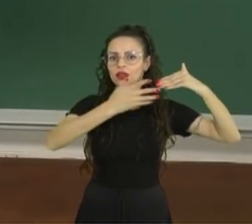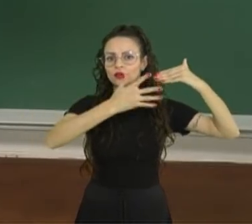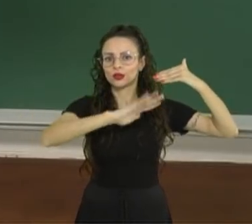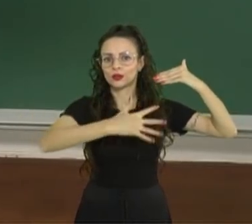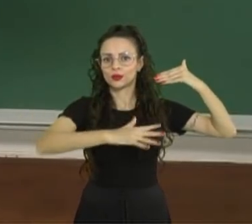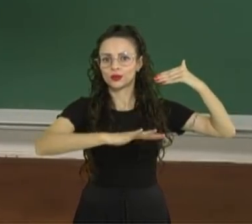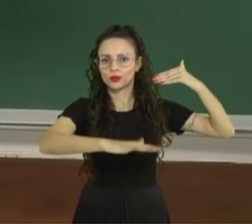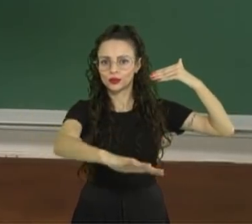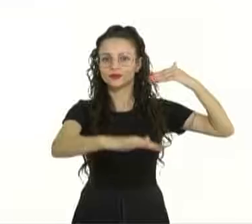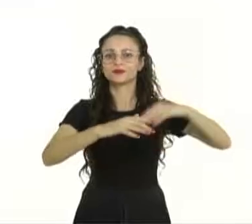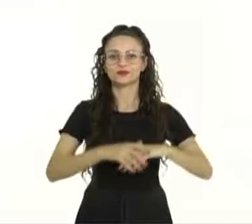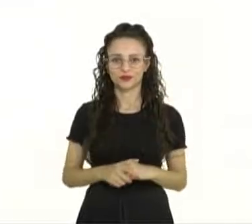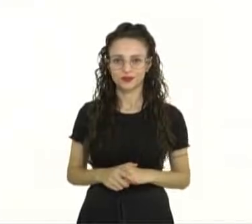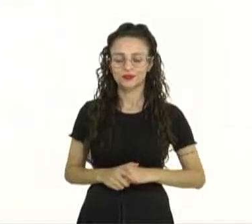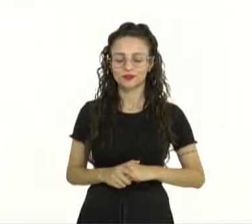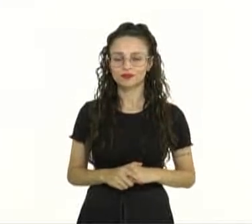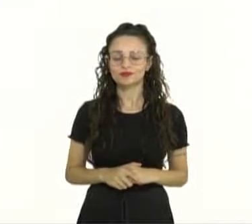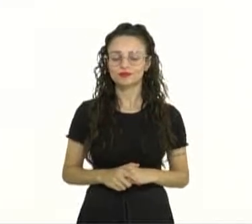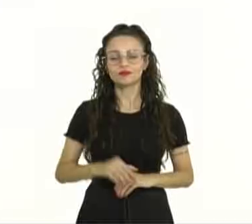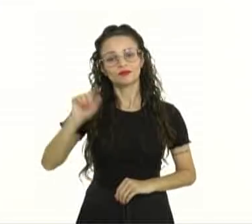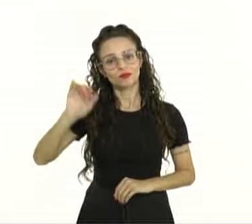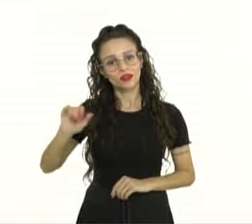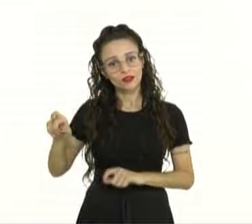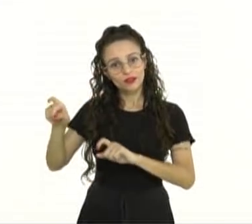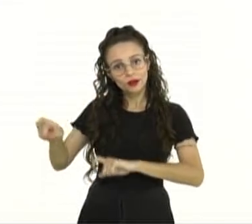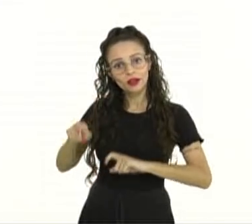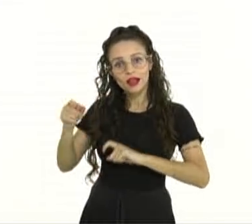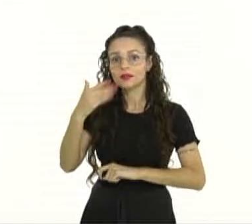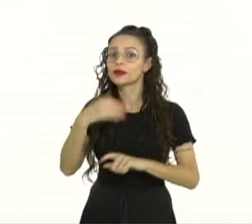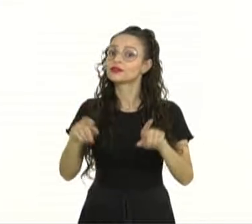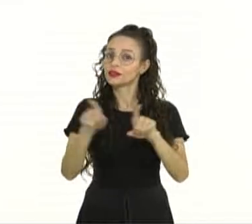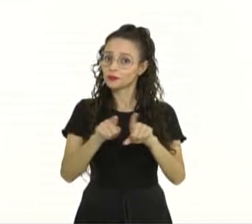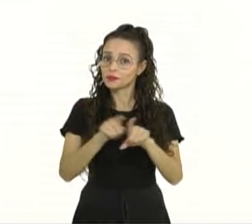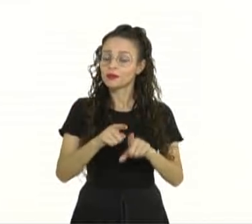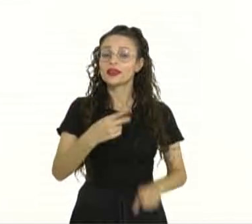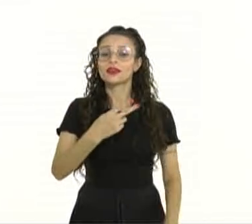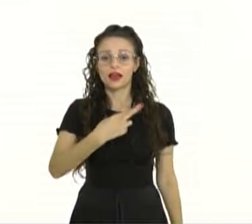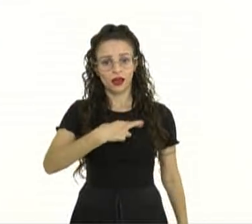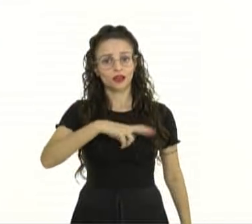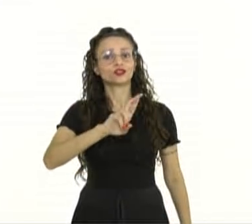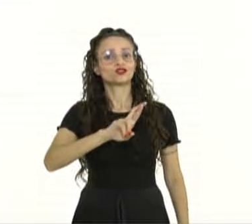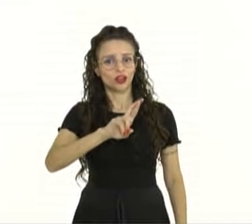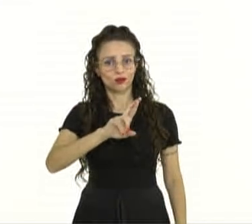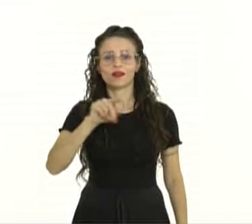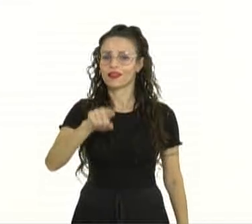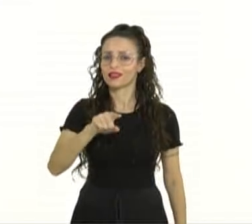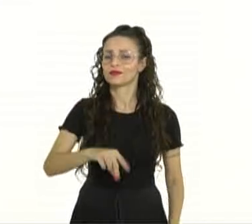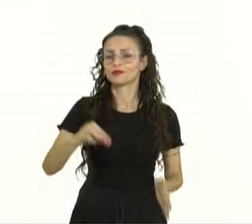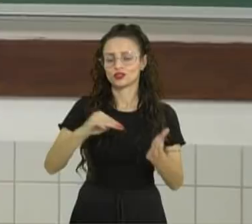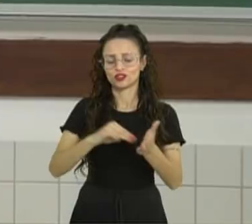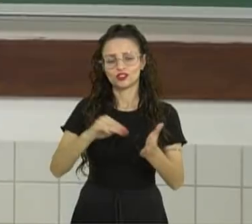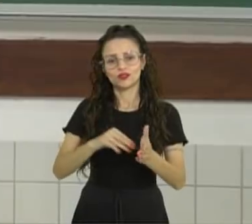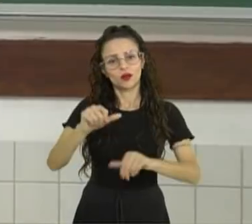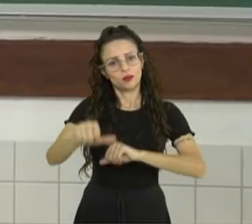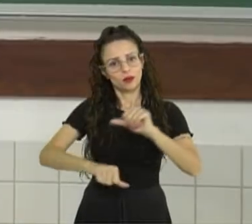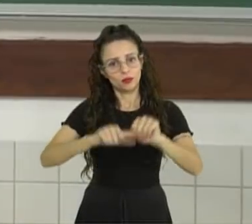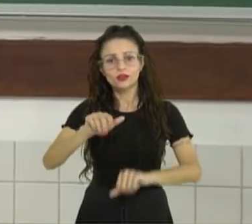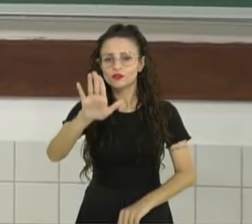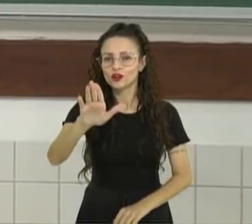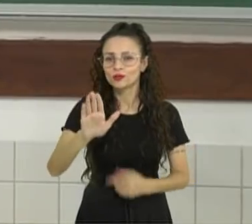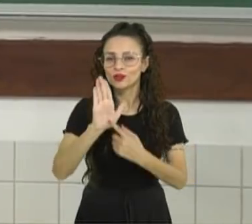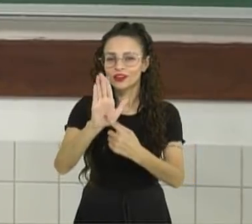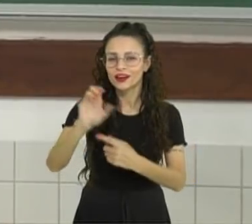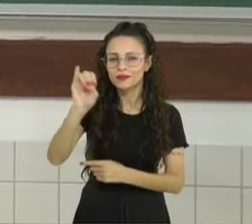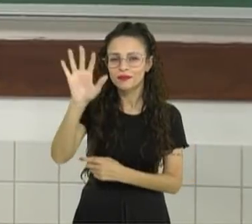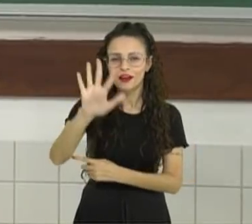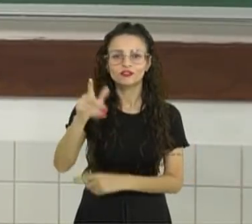A produção de alimentos, transporte nos rios e até a religião foram um dos motivadores para o homem mudar o meio em que vive. Tem uma imagem que eu vou mostrar daqui a pouquinho,